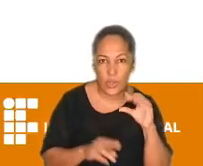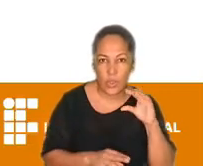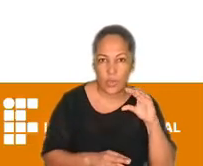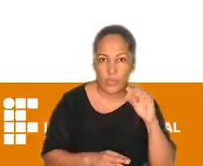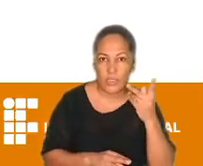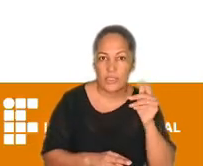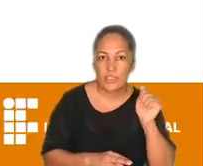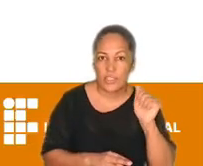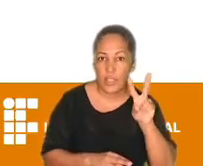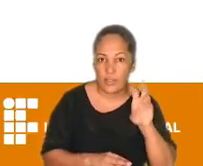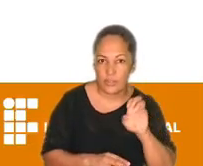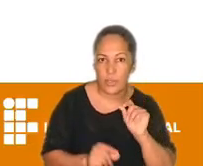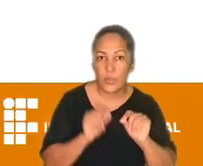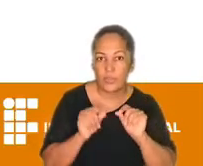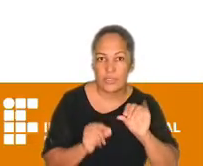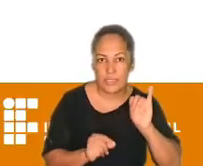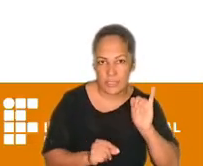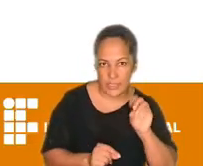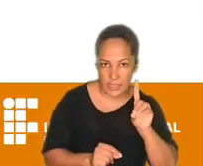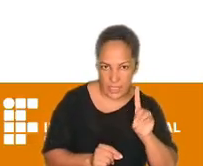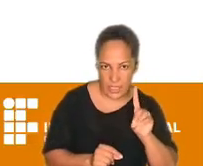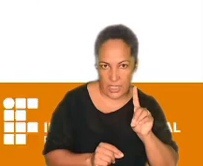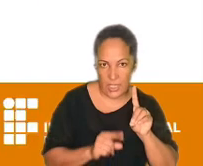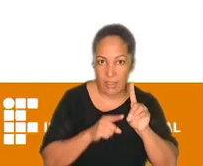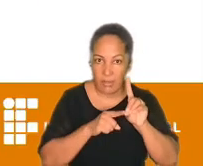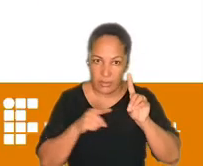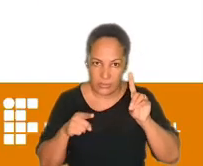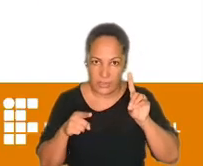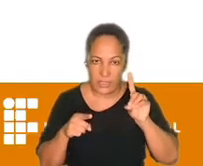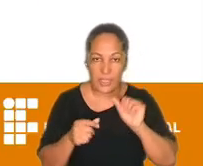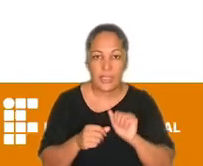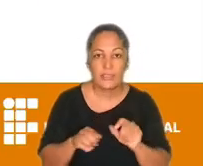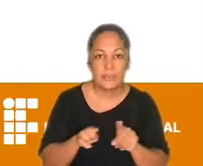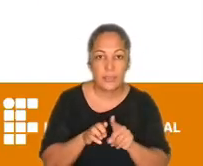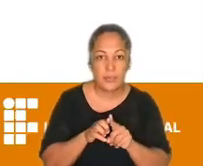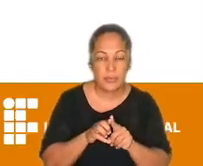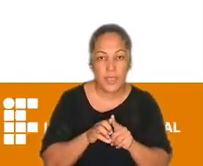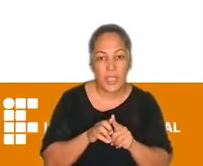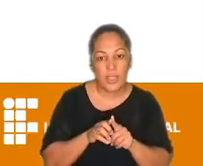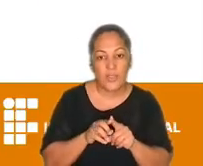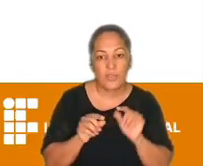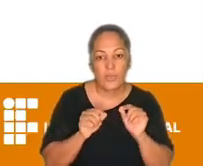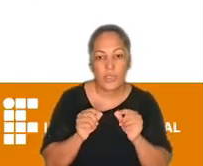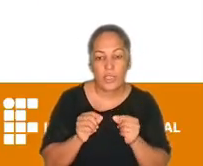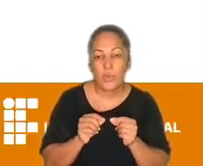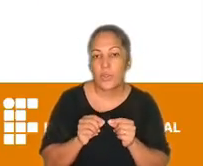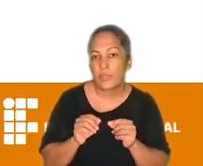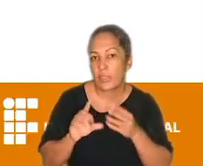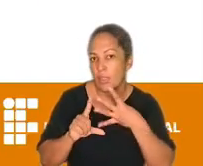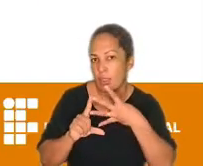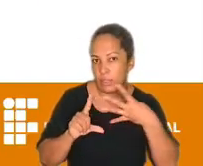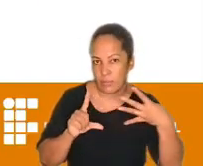ser ID, underline, e eu vou colocar uma abreviação da tabela que